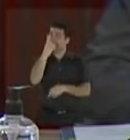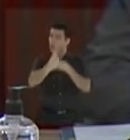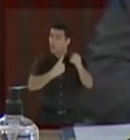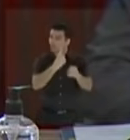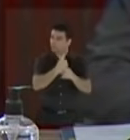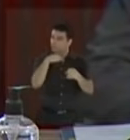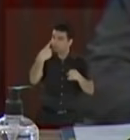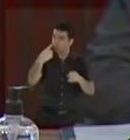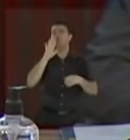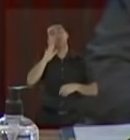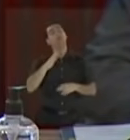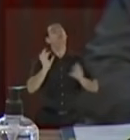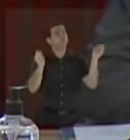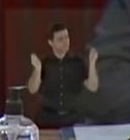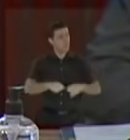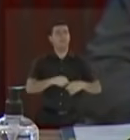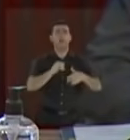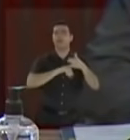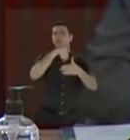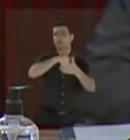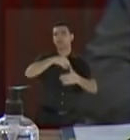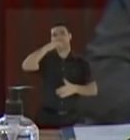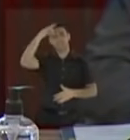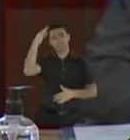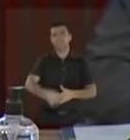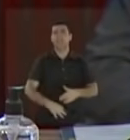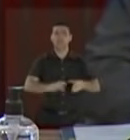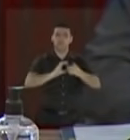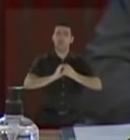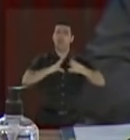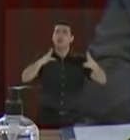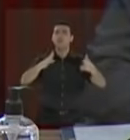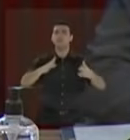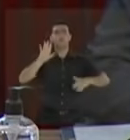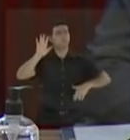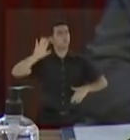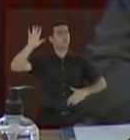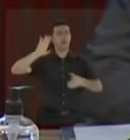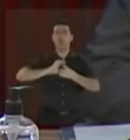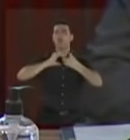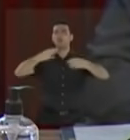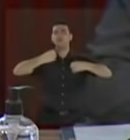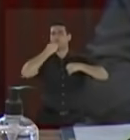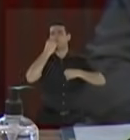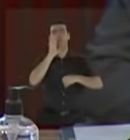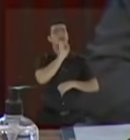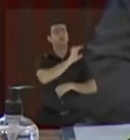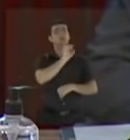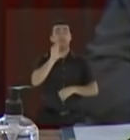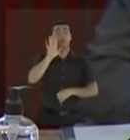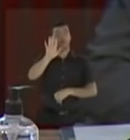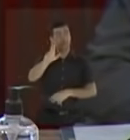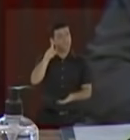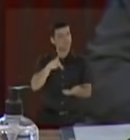curso de que as urnas são a absolutamente violável então assim não são se o ministro